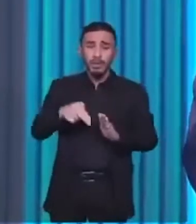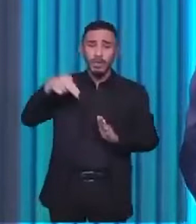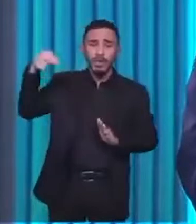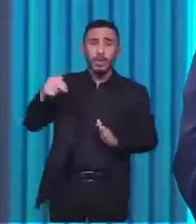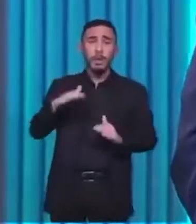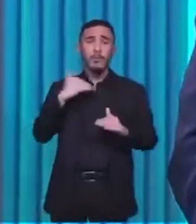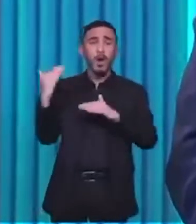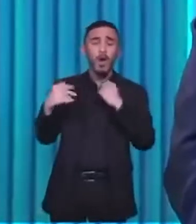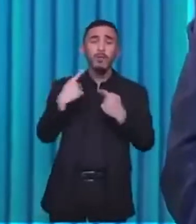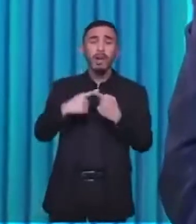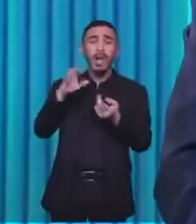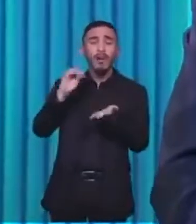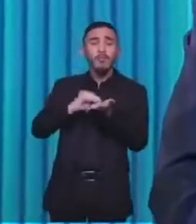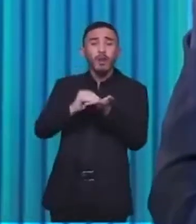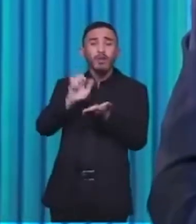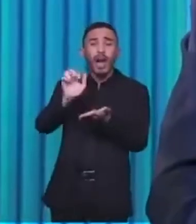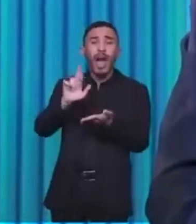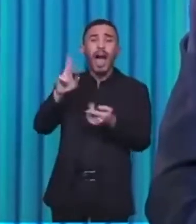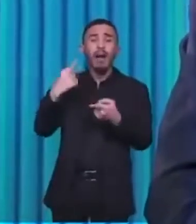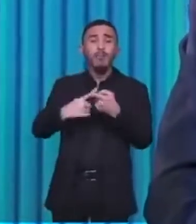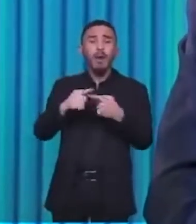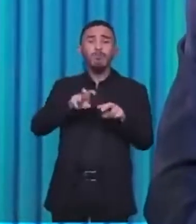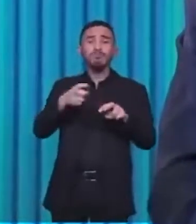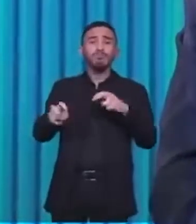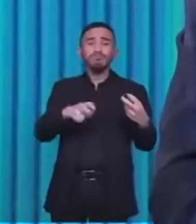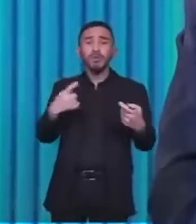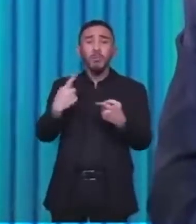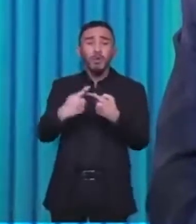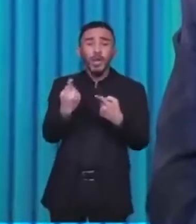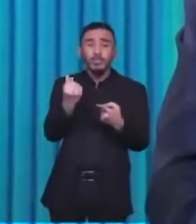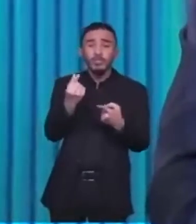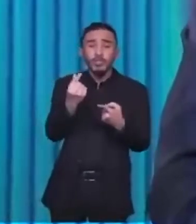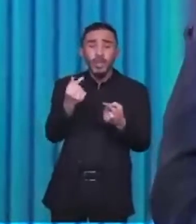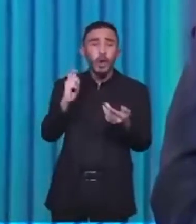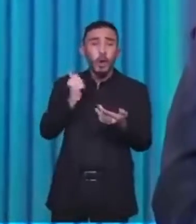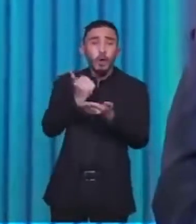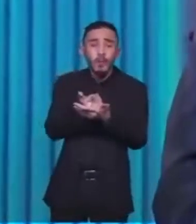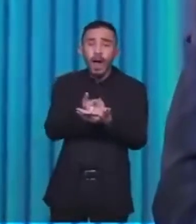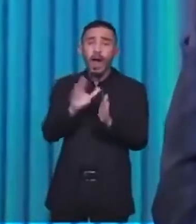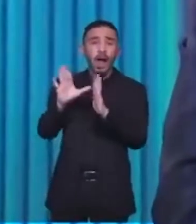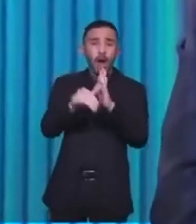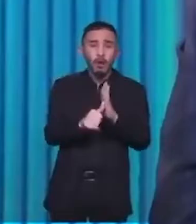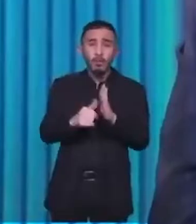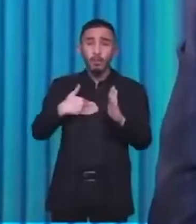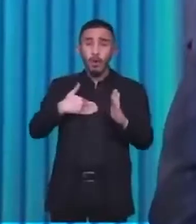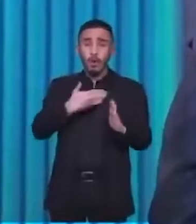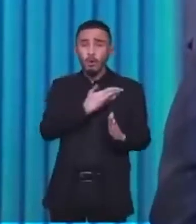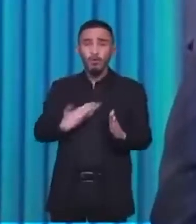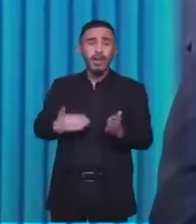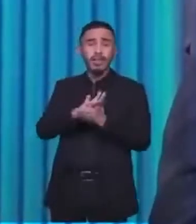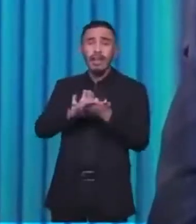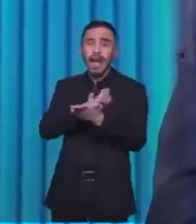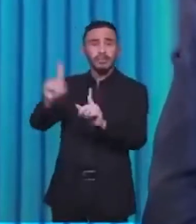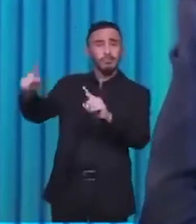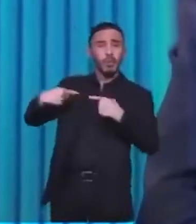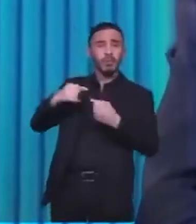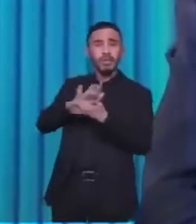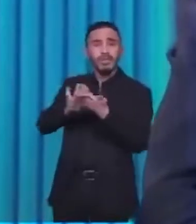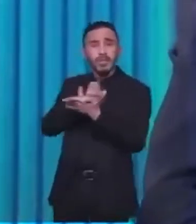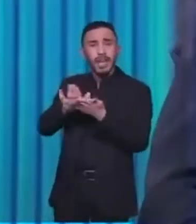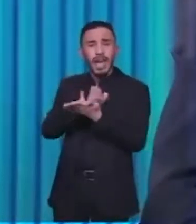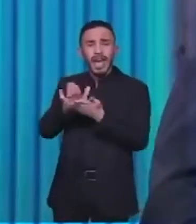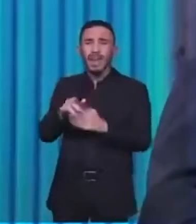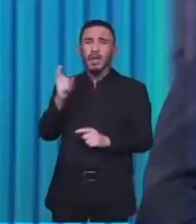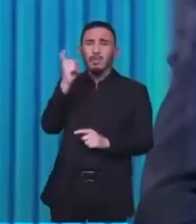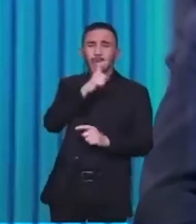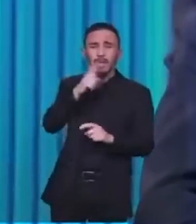por falta de ar, porque foi desviado o dinheiro da compra de respiradores. Nada tem contra o meu governo, nada. Deixe